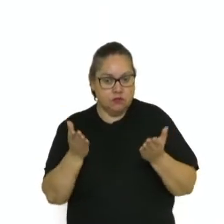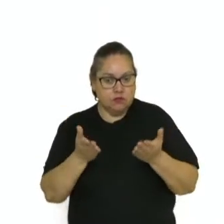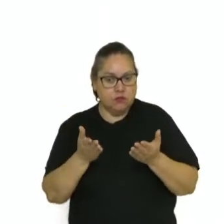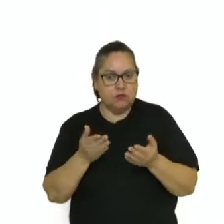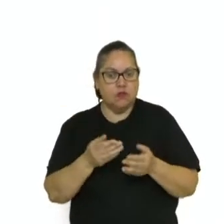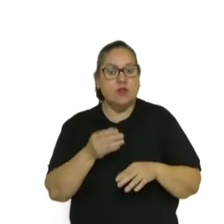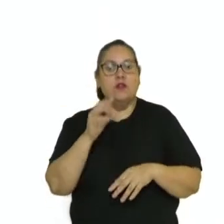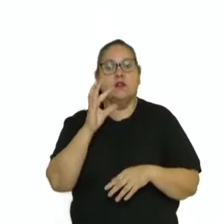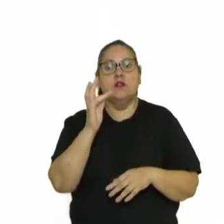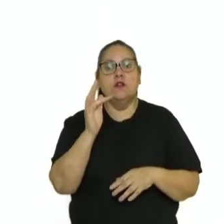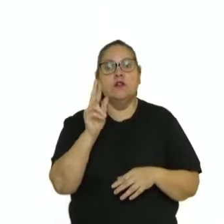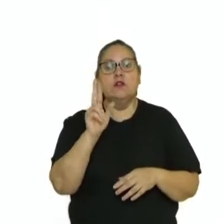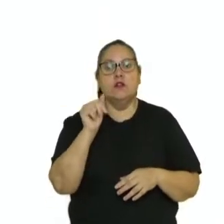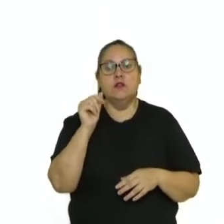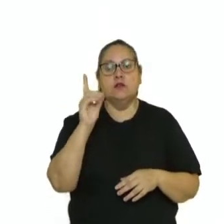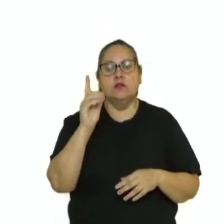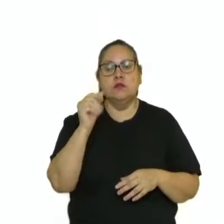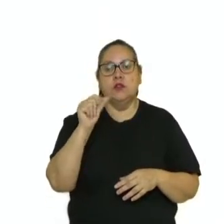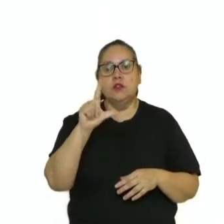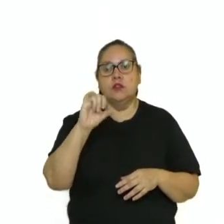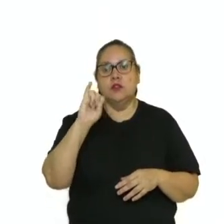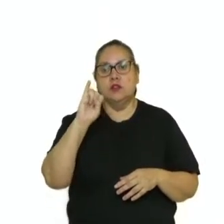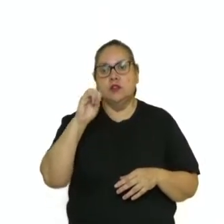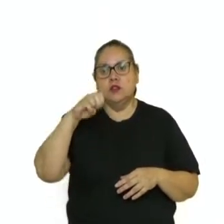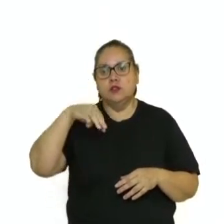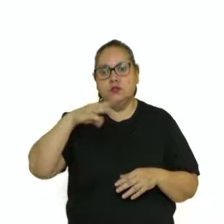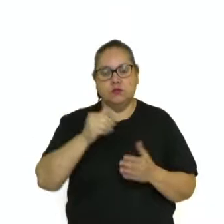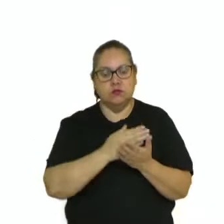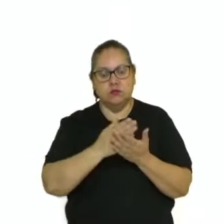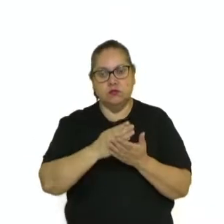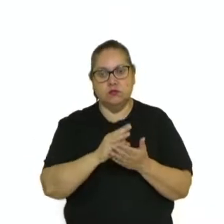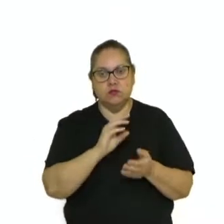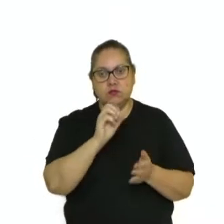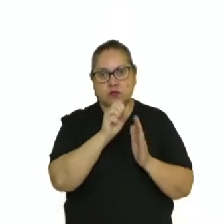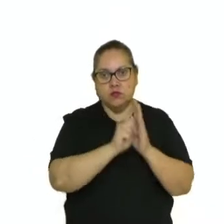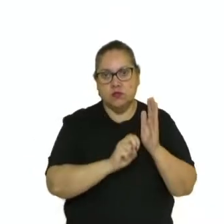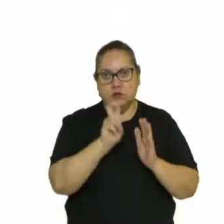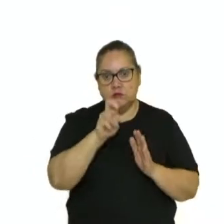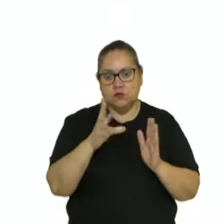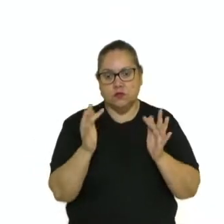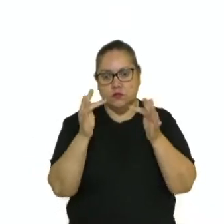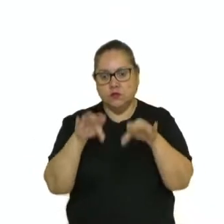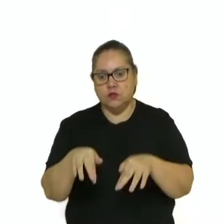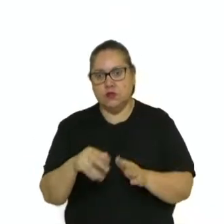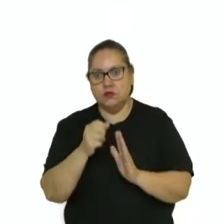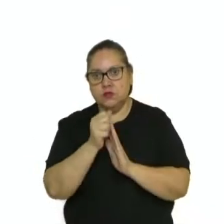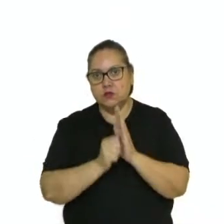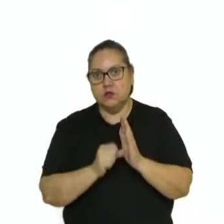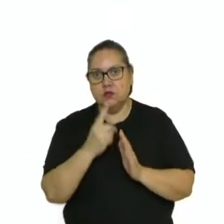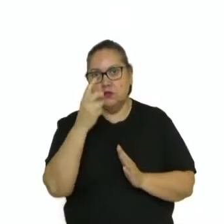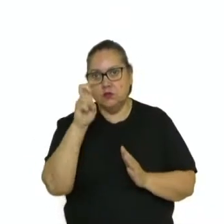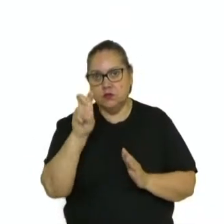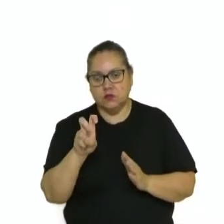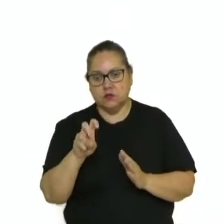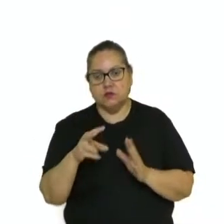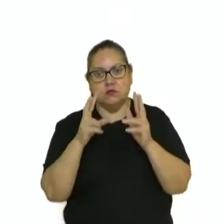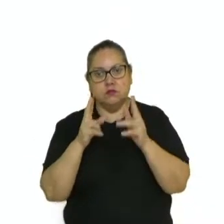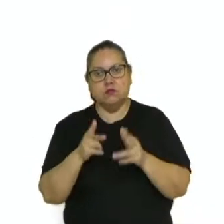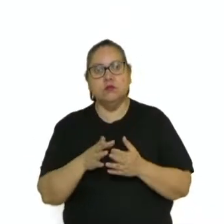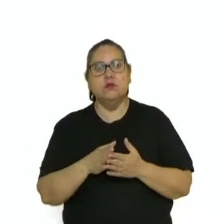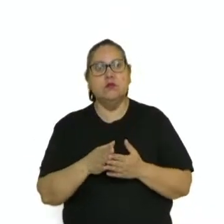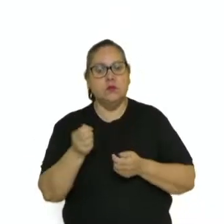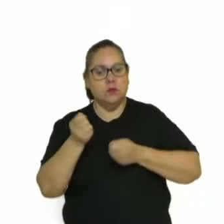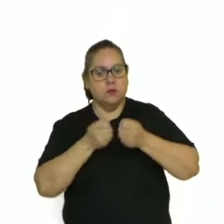era o feudalismo, que teve início no século V e fim no século XV. O mesmo se caracterizava por